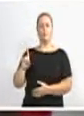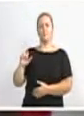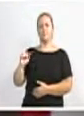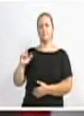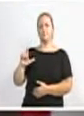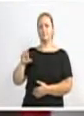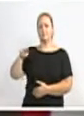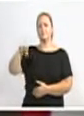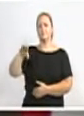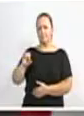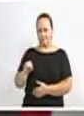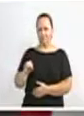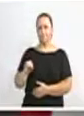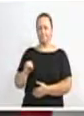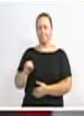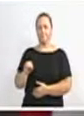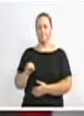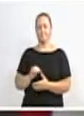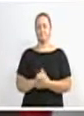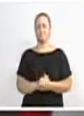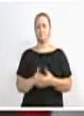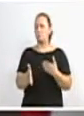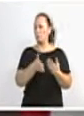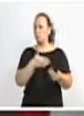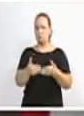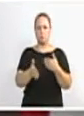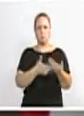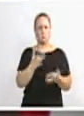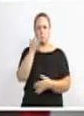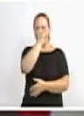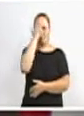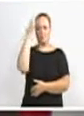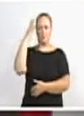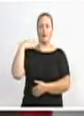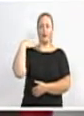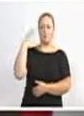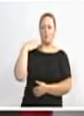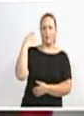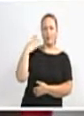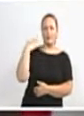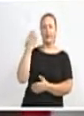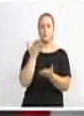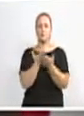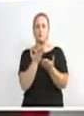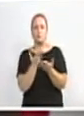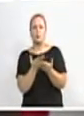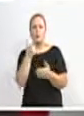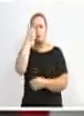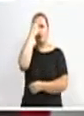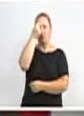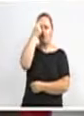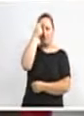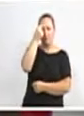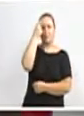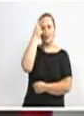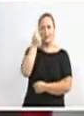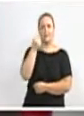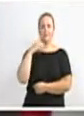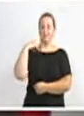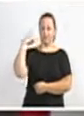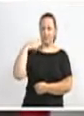Dalari. Qualquer advogado formado que passou pelas cadeiras das faculdades e